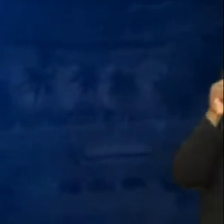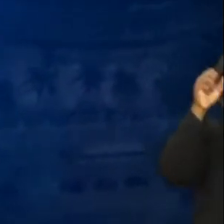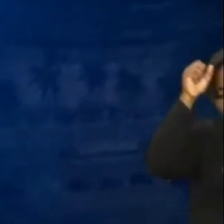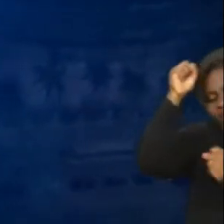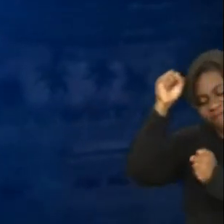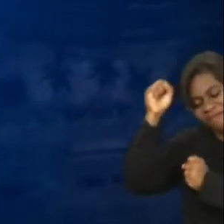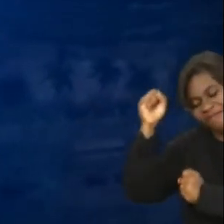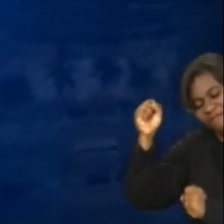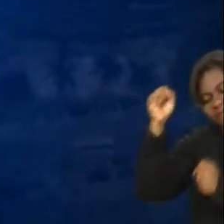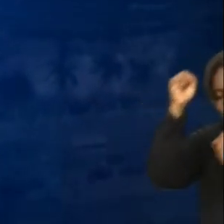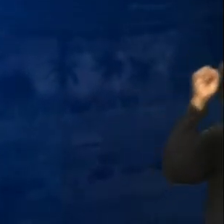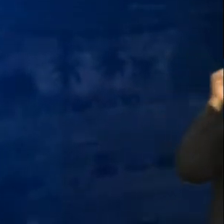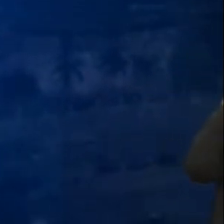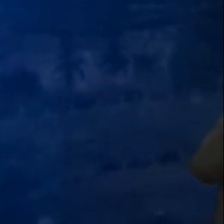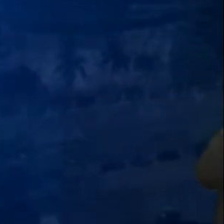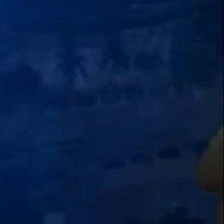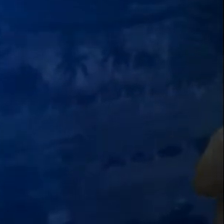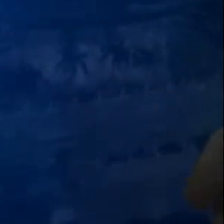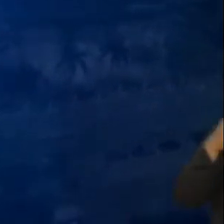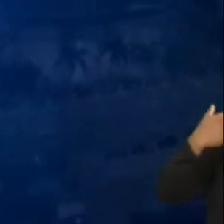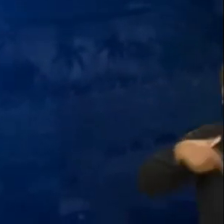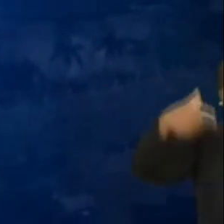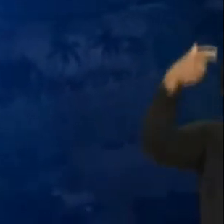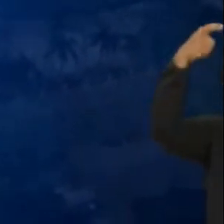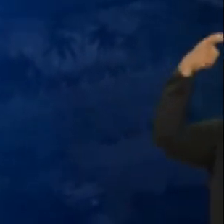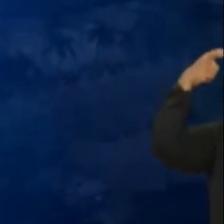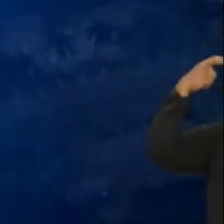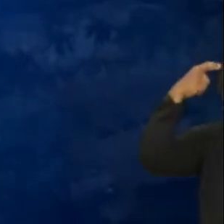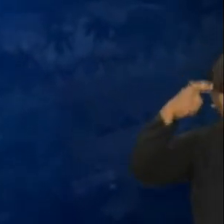e o poder ao Rei